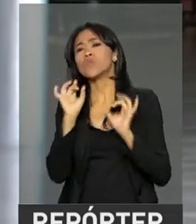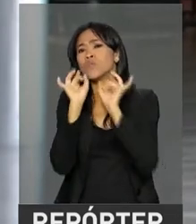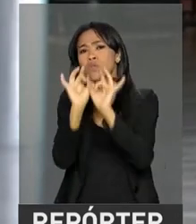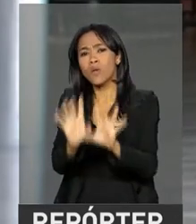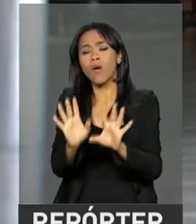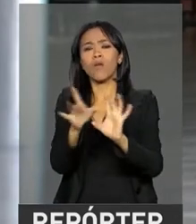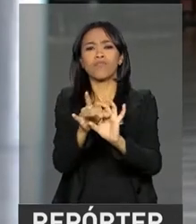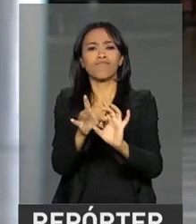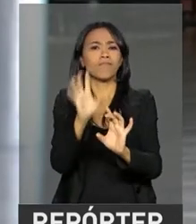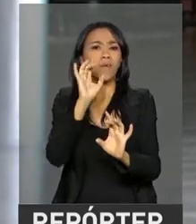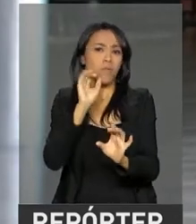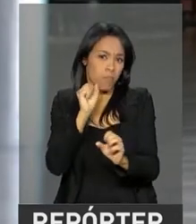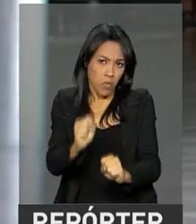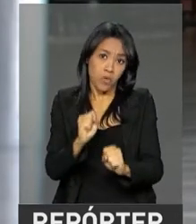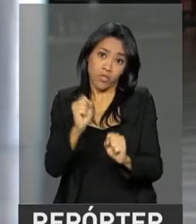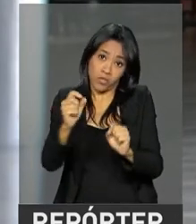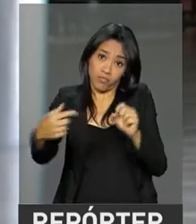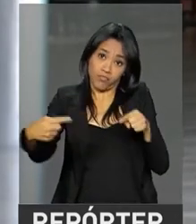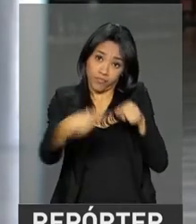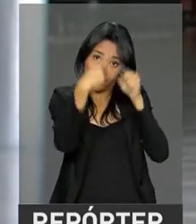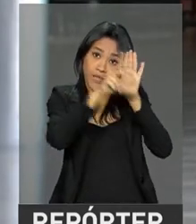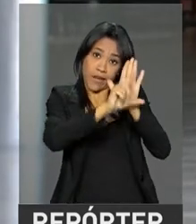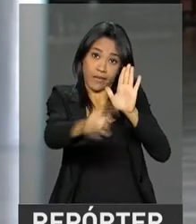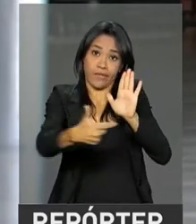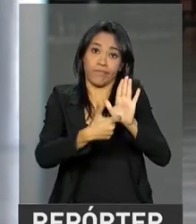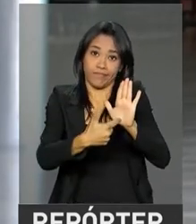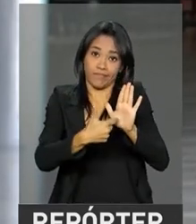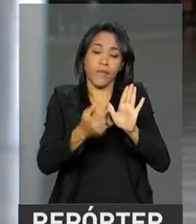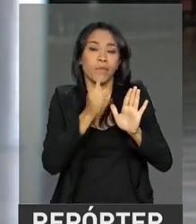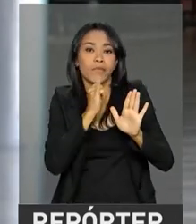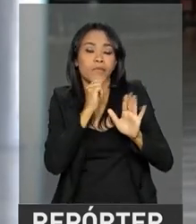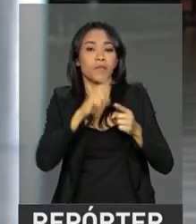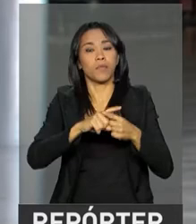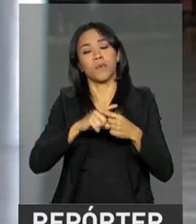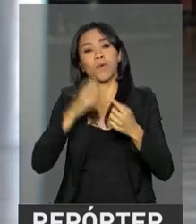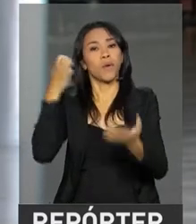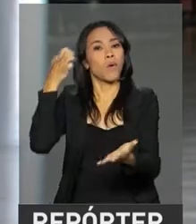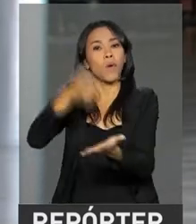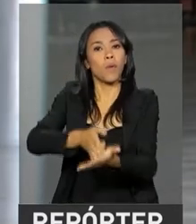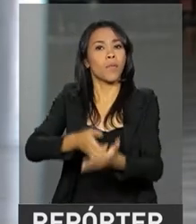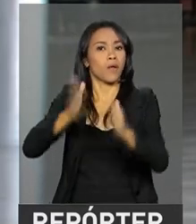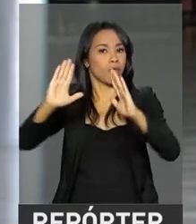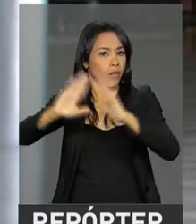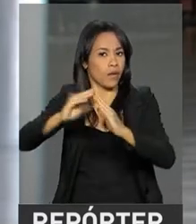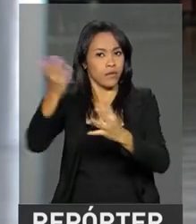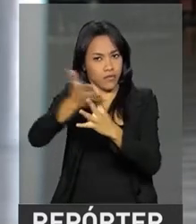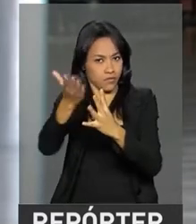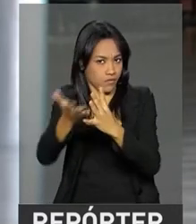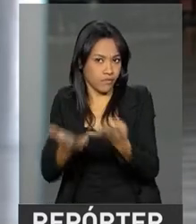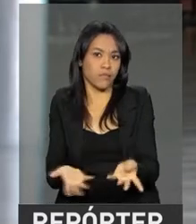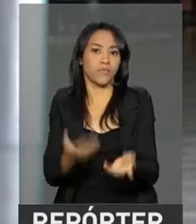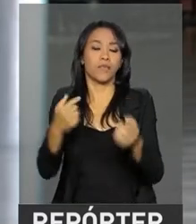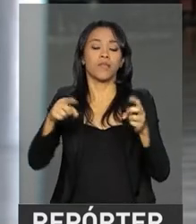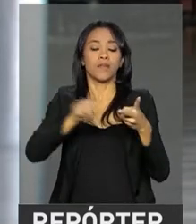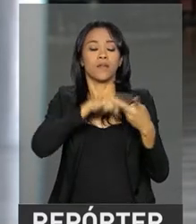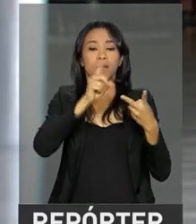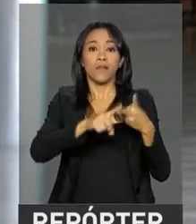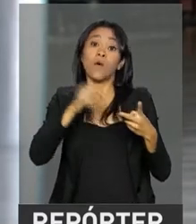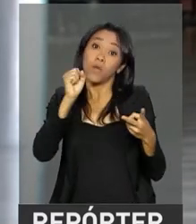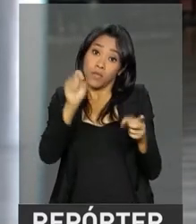os saques nos casos já previstos em lei como no financiamento do primeiro imóvel e também nas